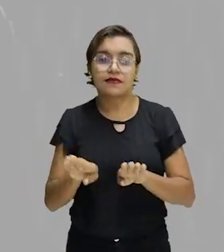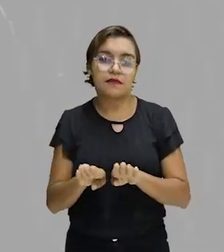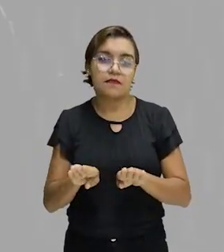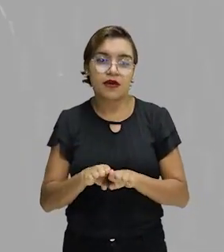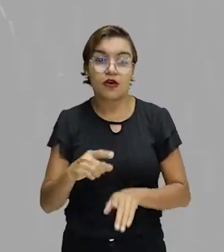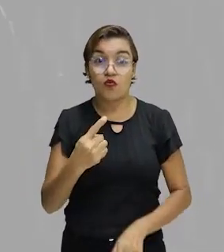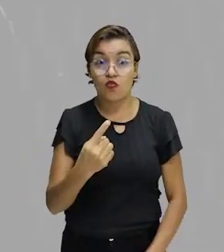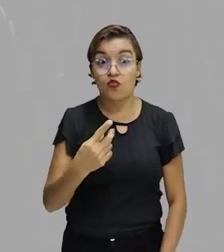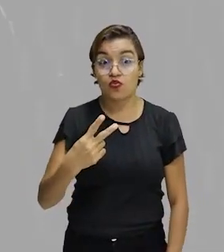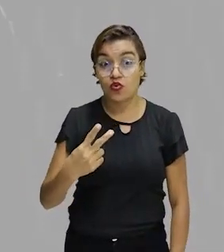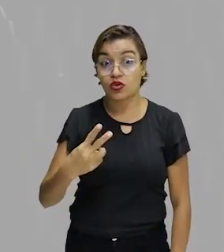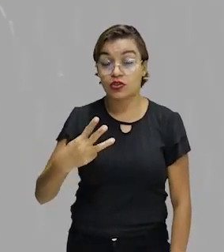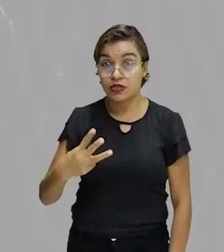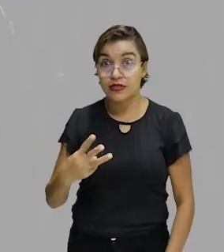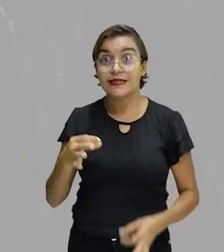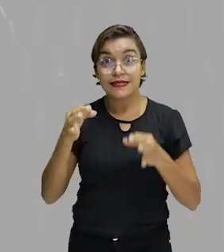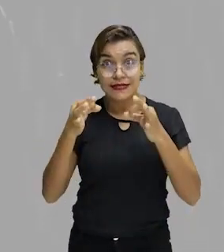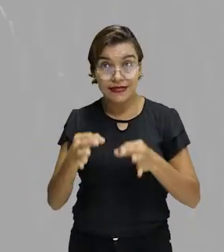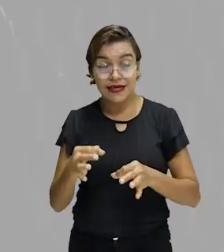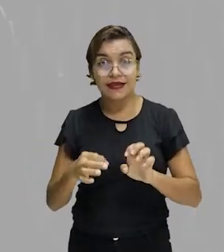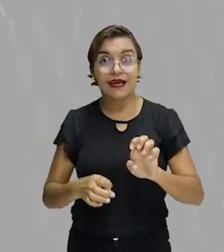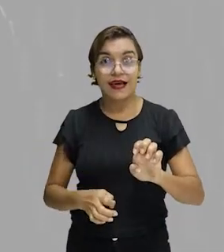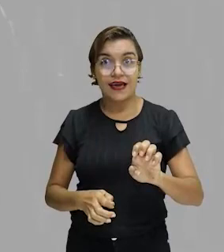A alternativa, a letra E.